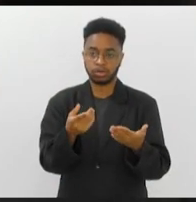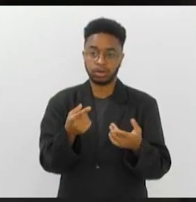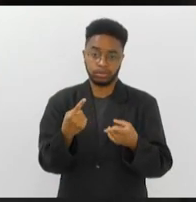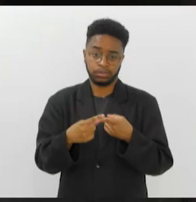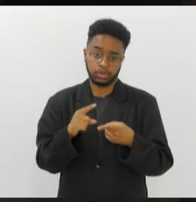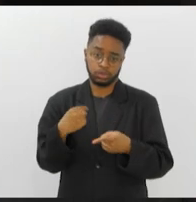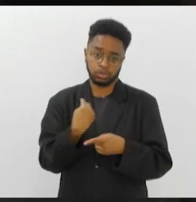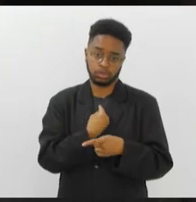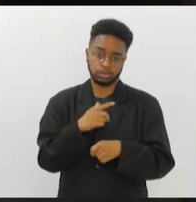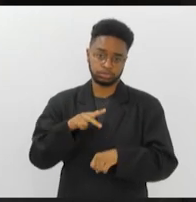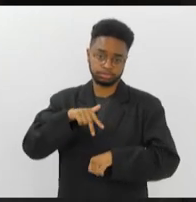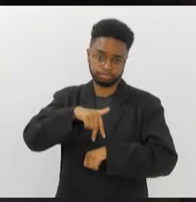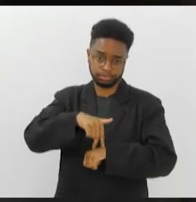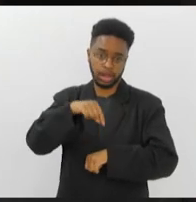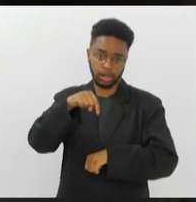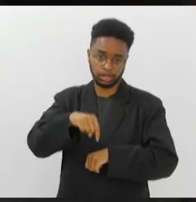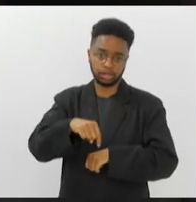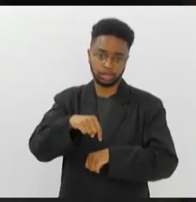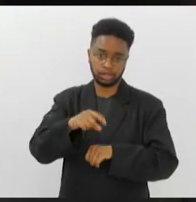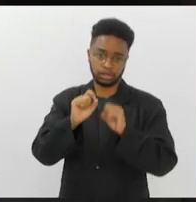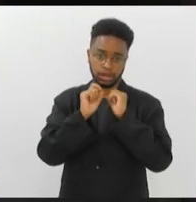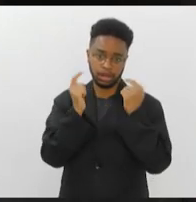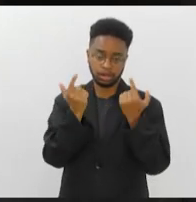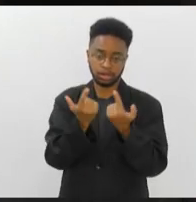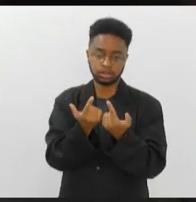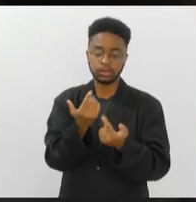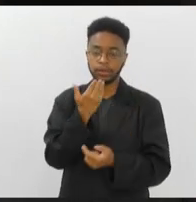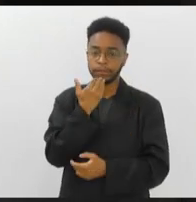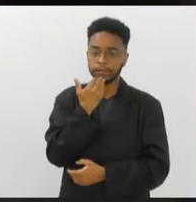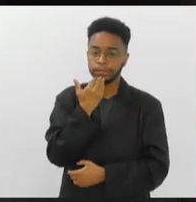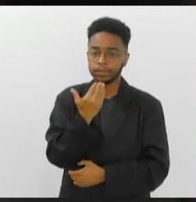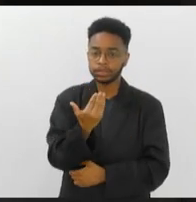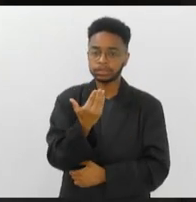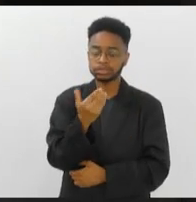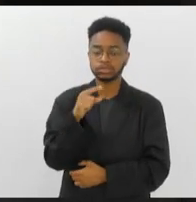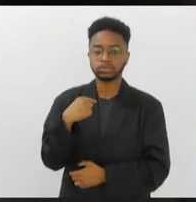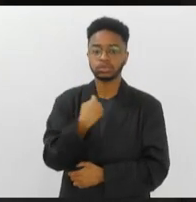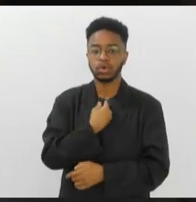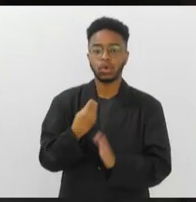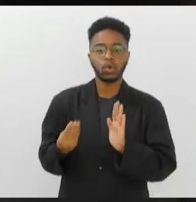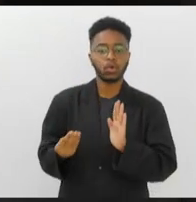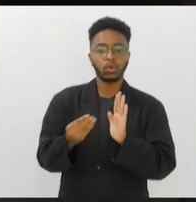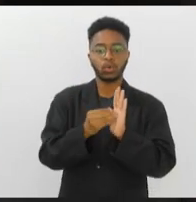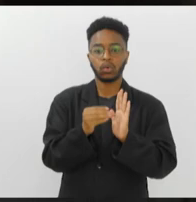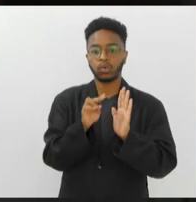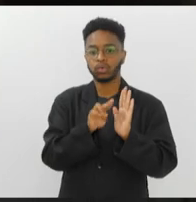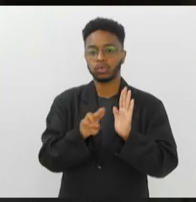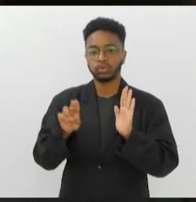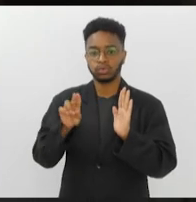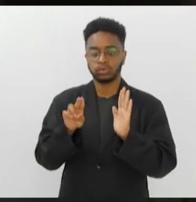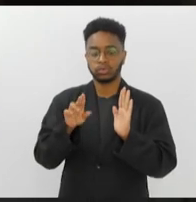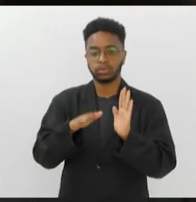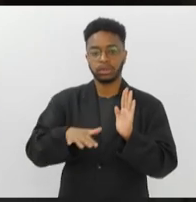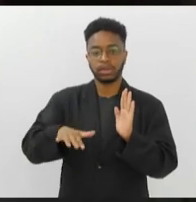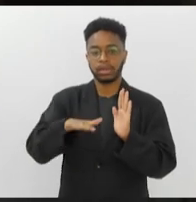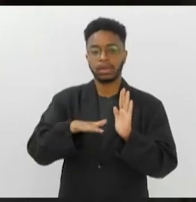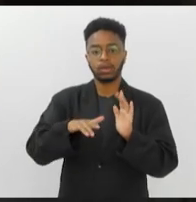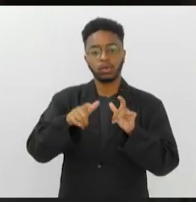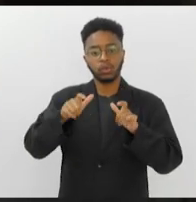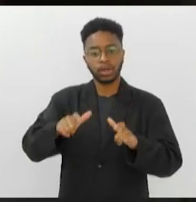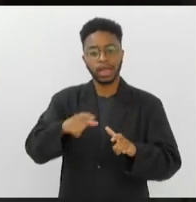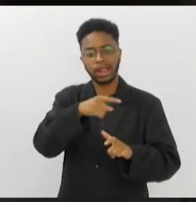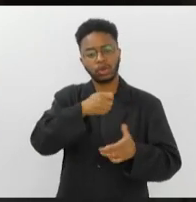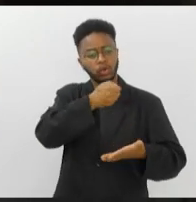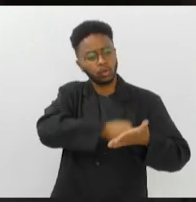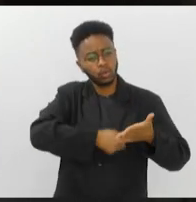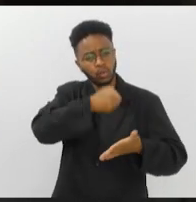estamos no Estado, para que colocássemos o nome da residência terapêutica em que ela lutou